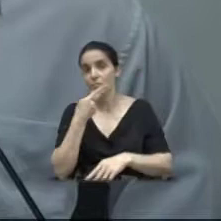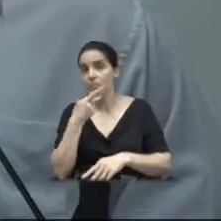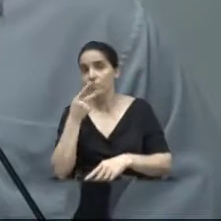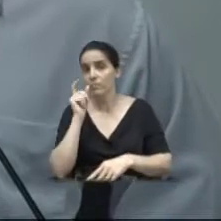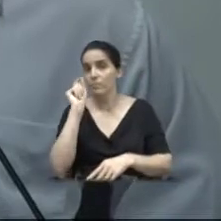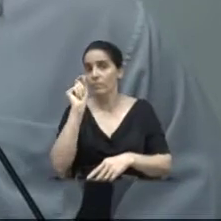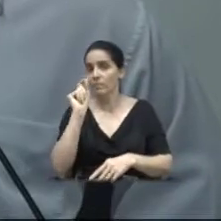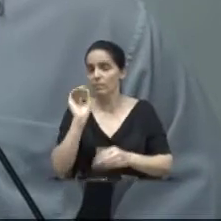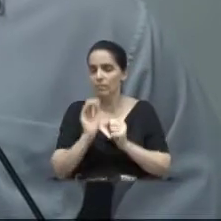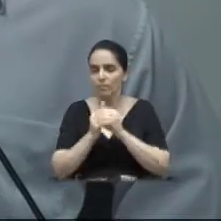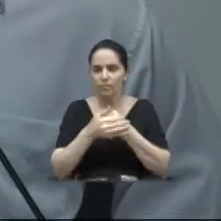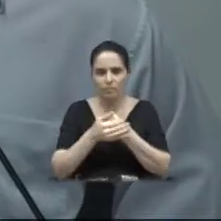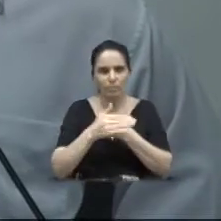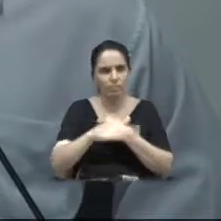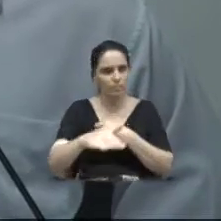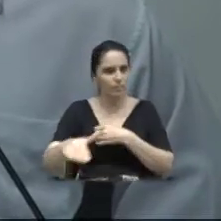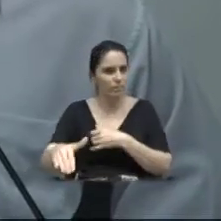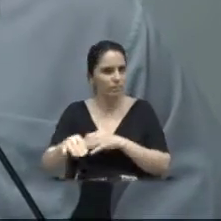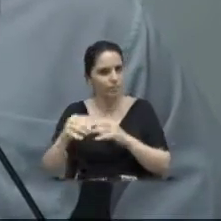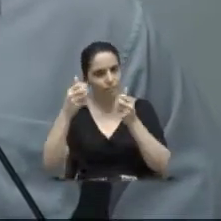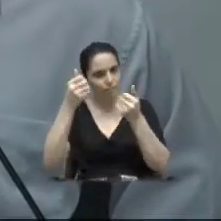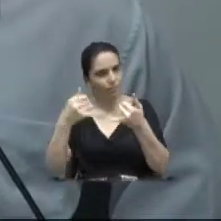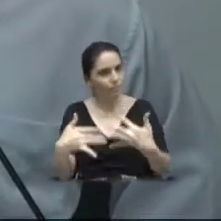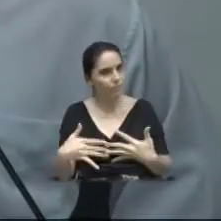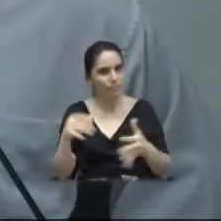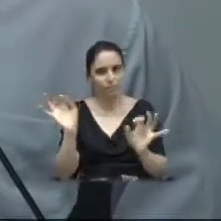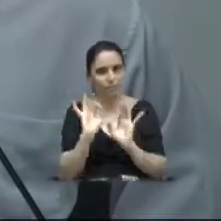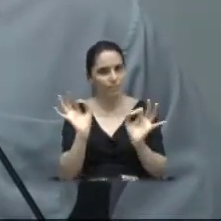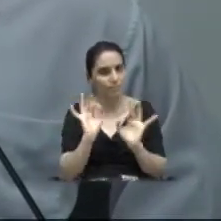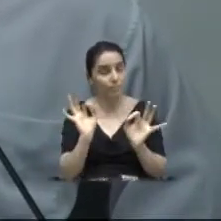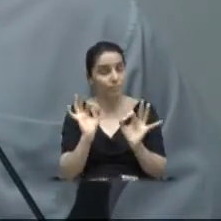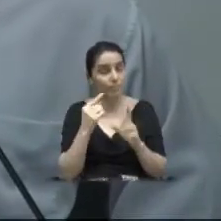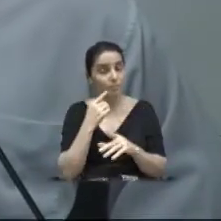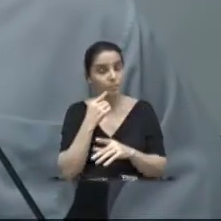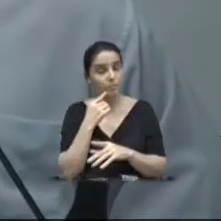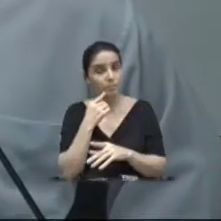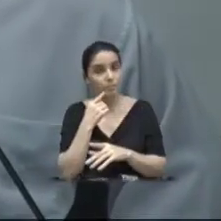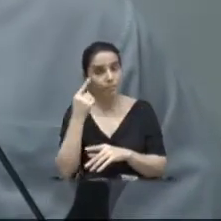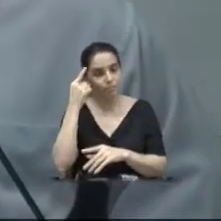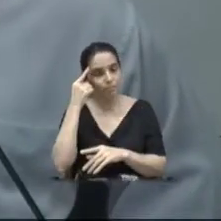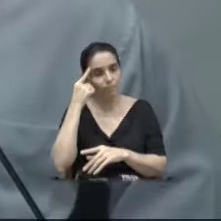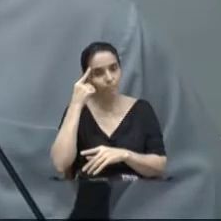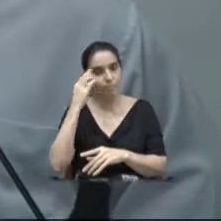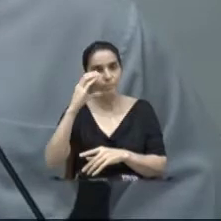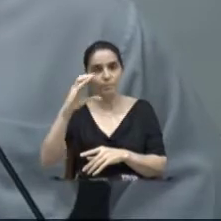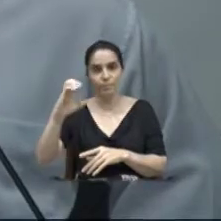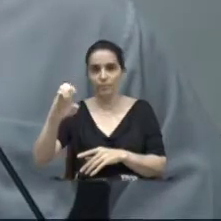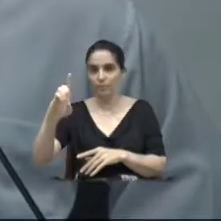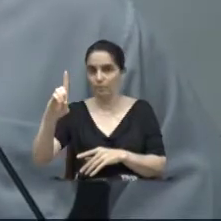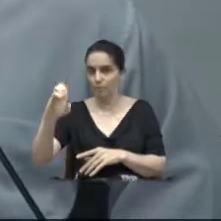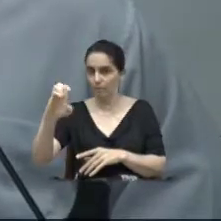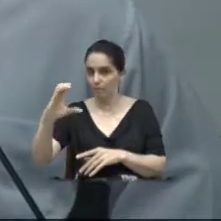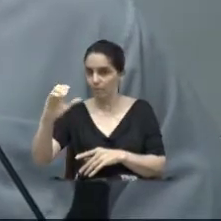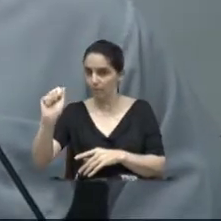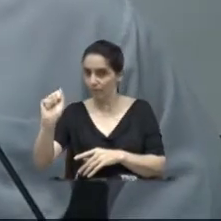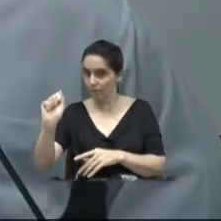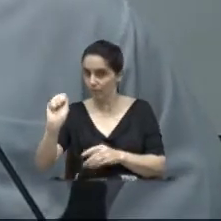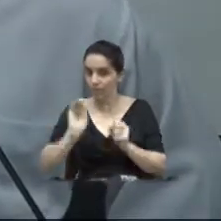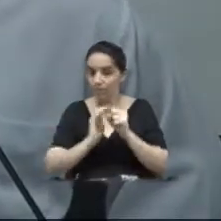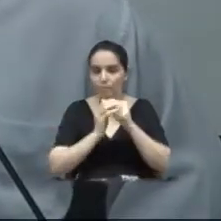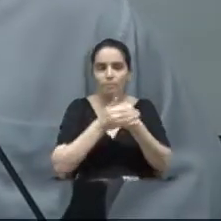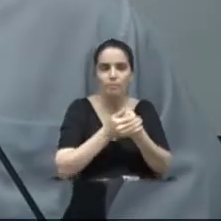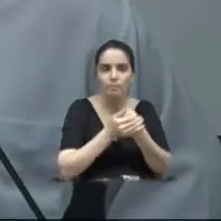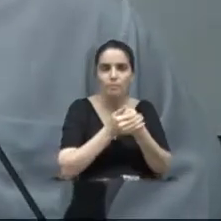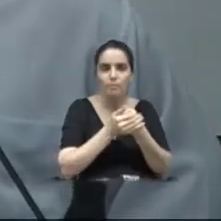crianças, eles não vêm. Para mim, fica, no meu ver, que eles estão defendendo o movimento. Eles não estão lá em prol das crianças, não. Eles estão em